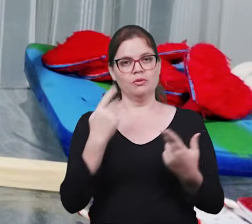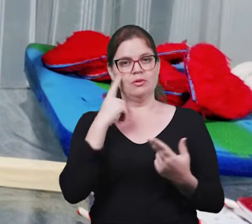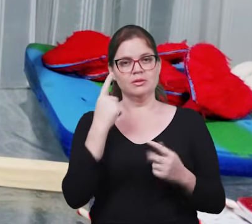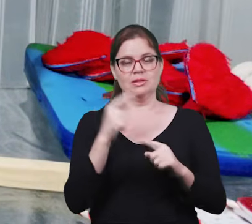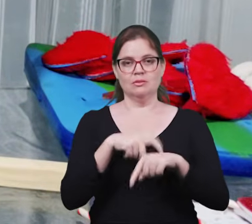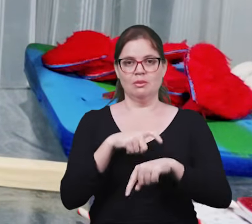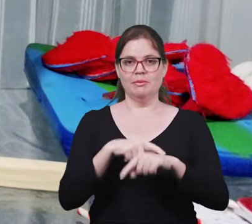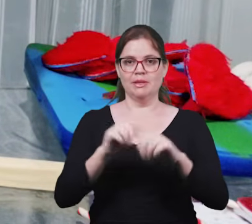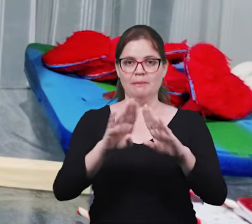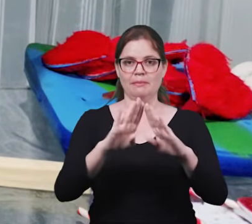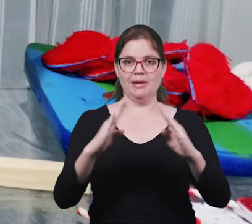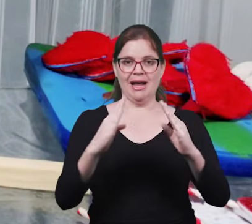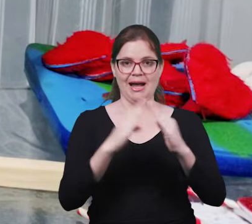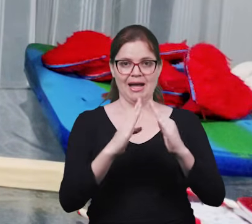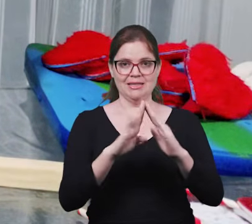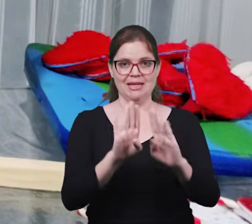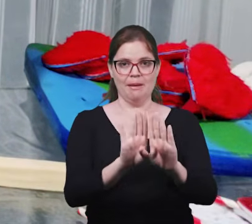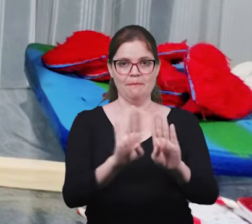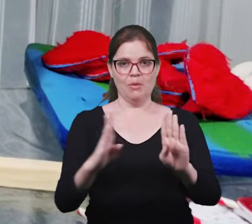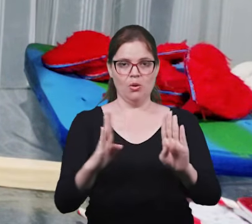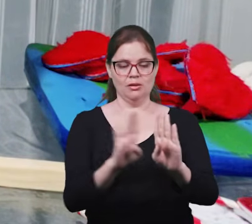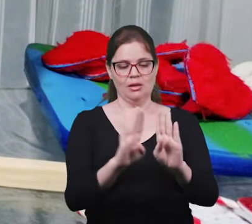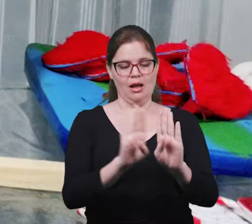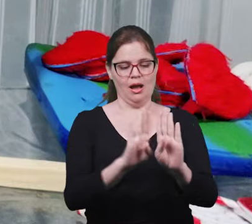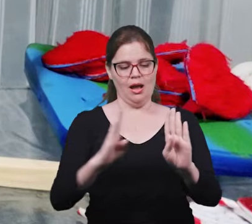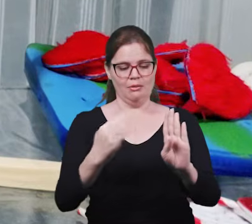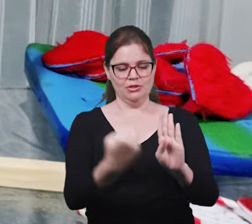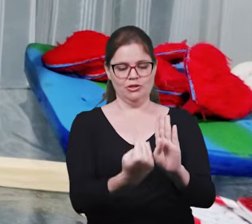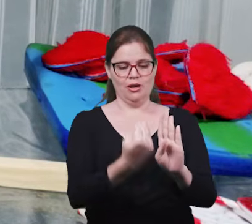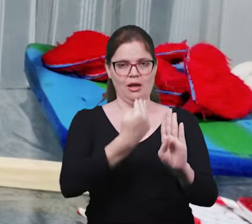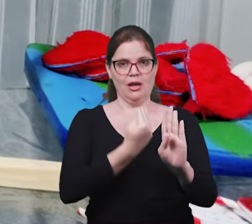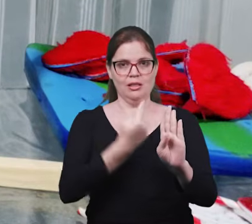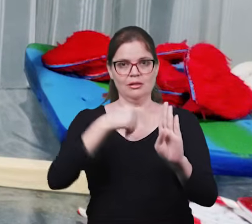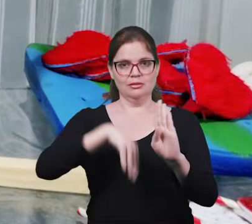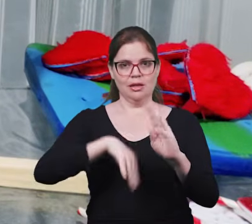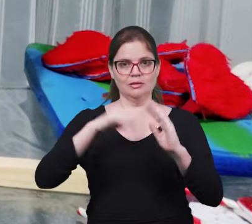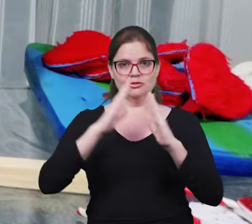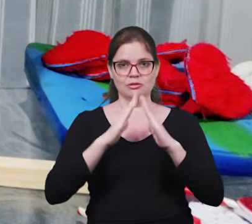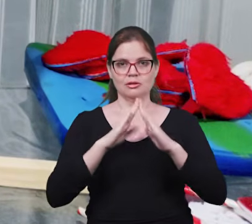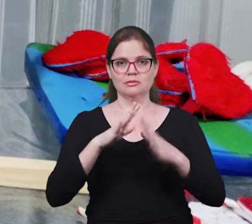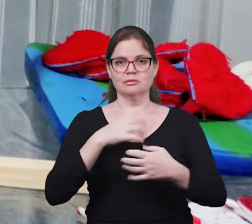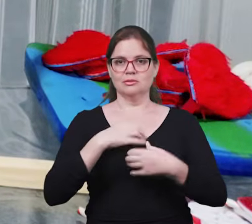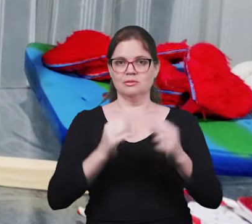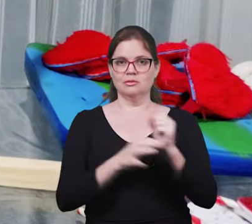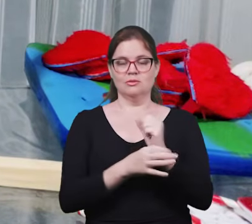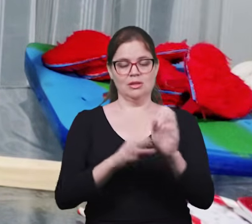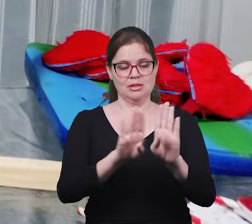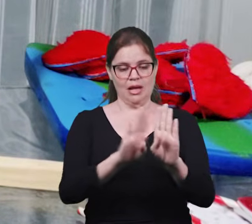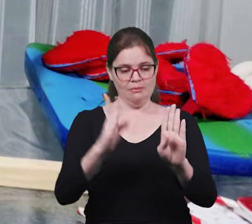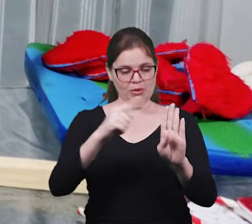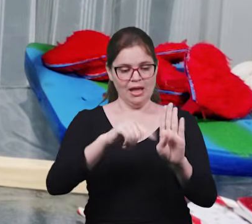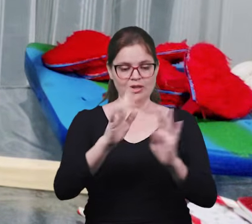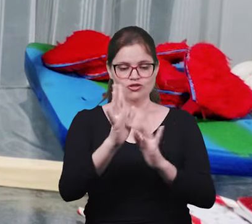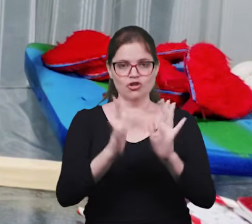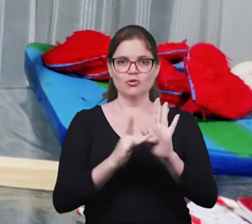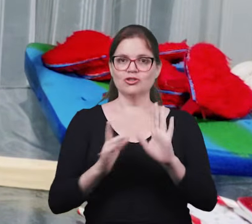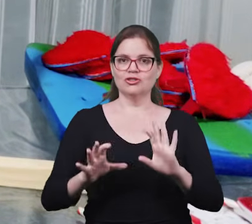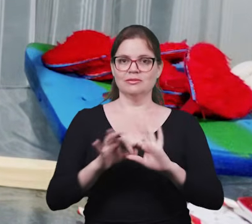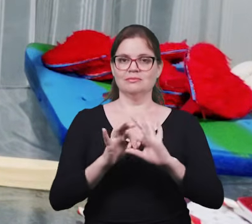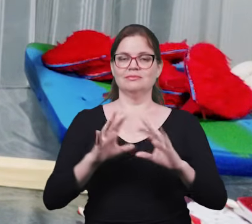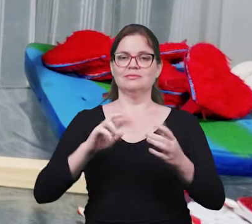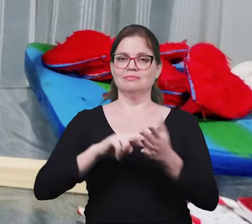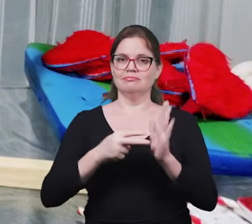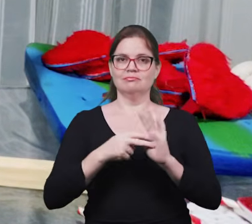gente passa por essa porta, que é Jesus, nós temos segurança. Então, aqui eu tenho uma casinha que foi feita aqui